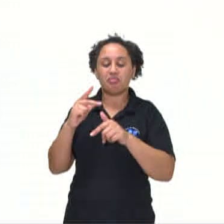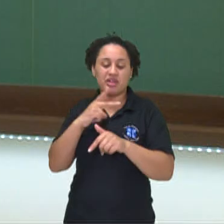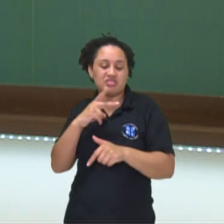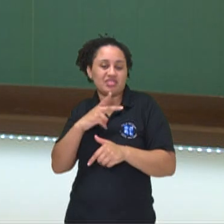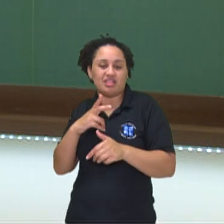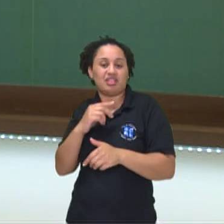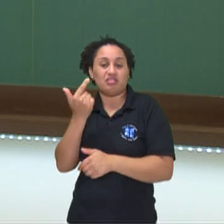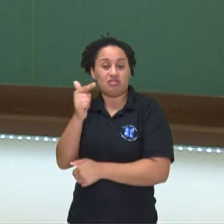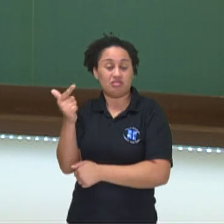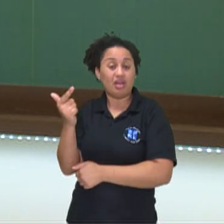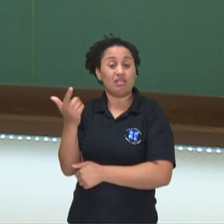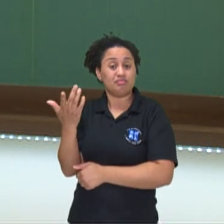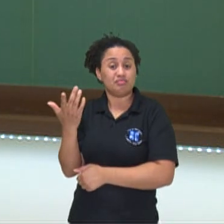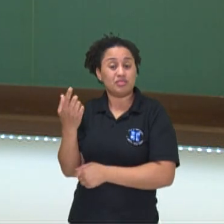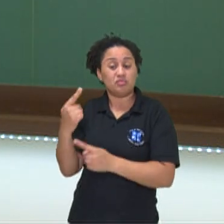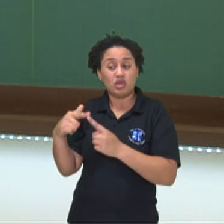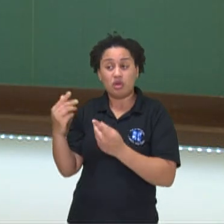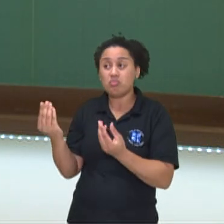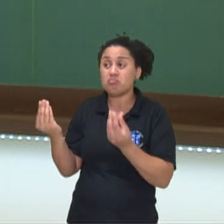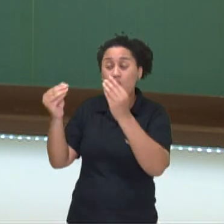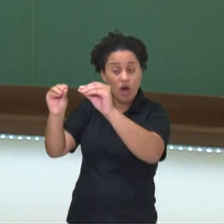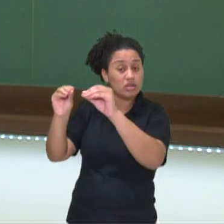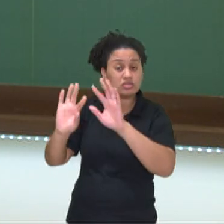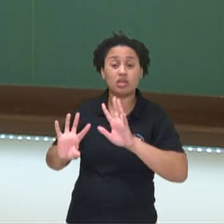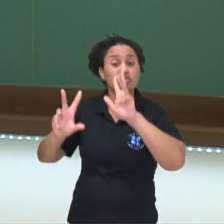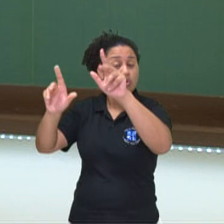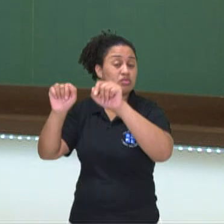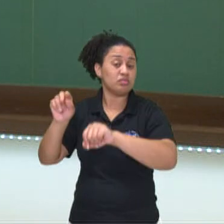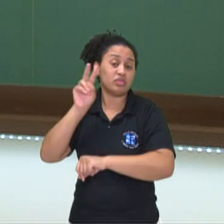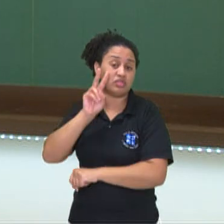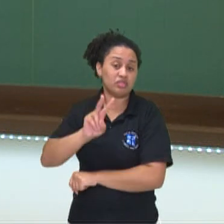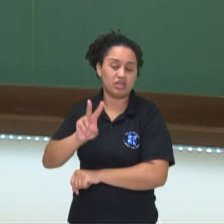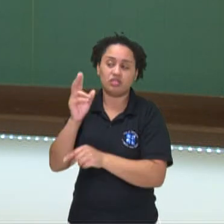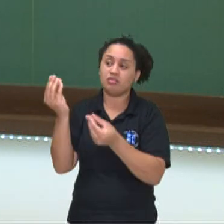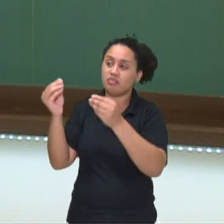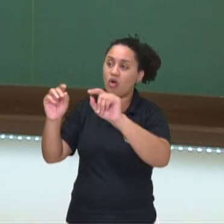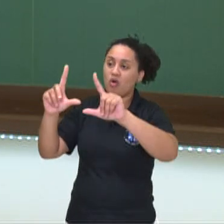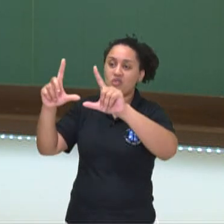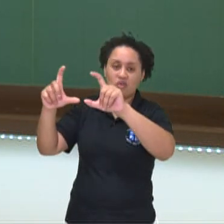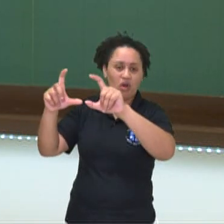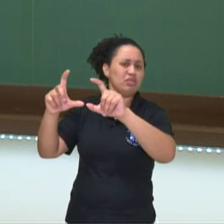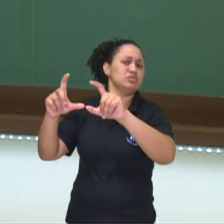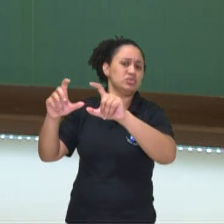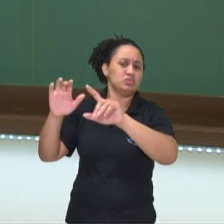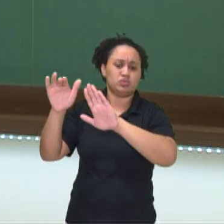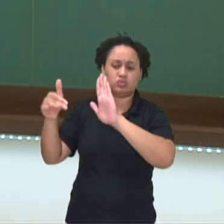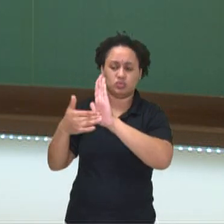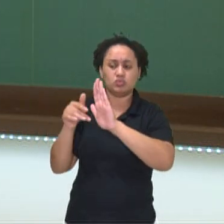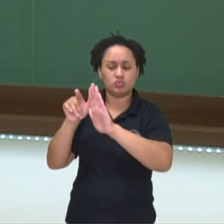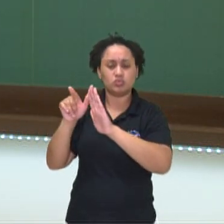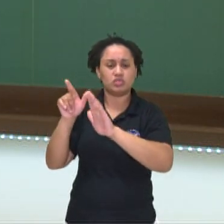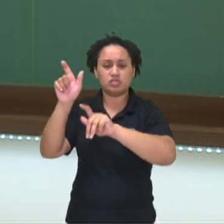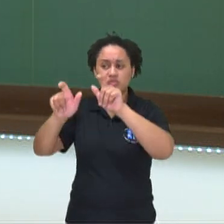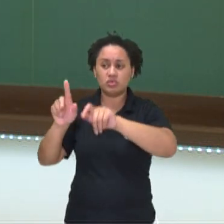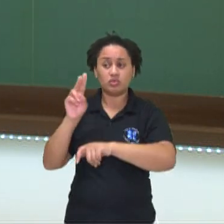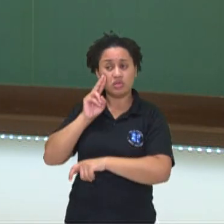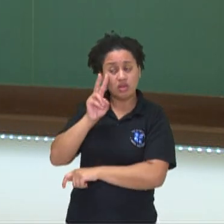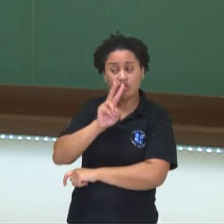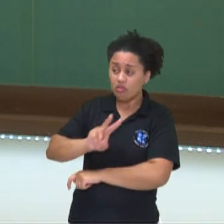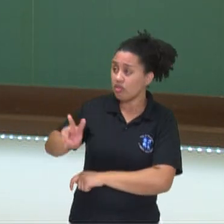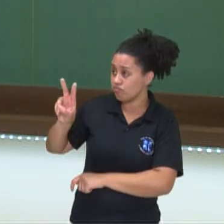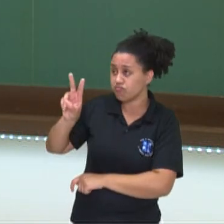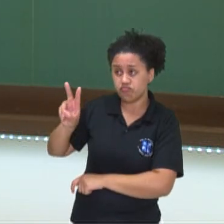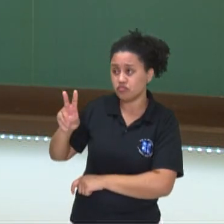é uma desvantagem, pois tudo que é posto ali é público. Quando você coloca uma foto, todas as pessoas que têm acesso àquela